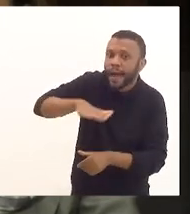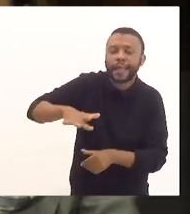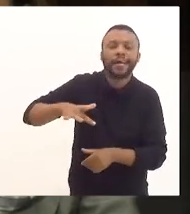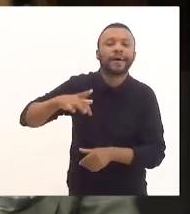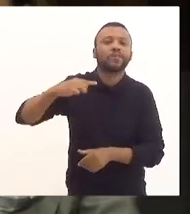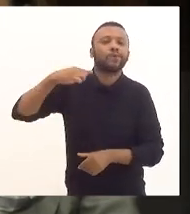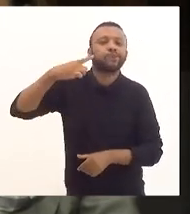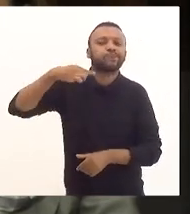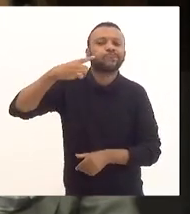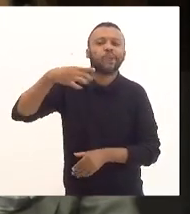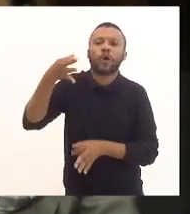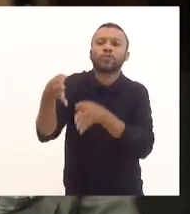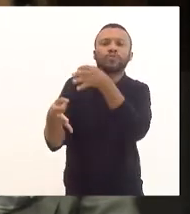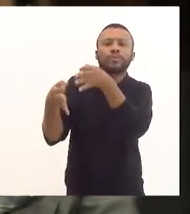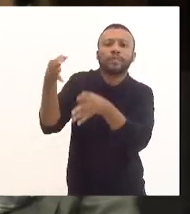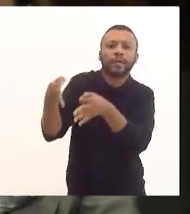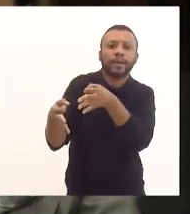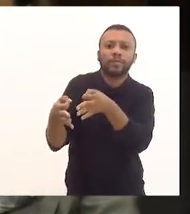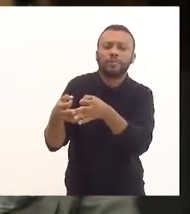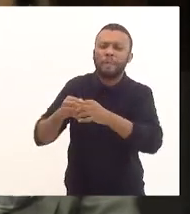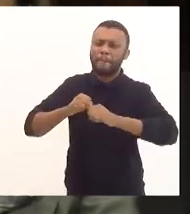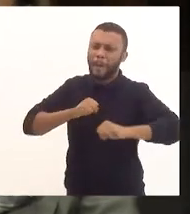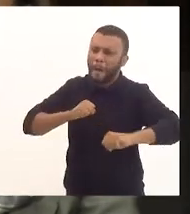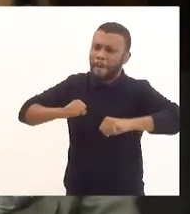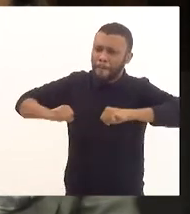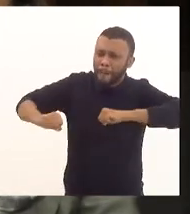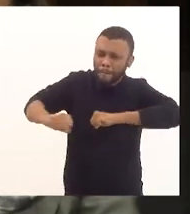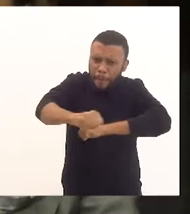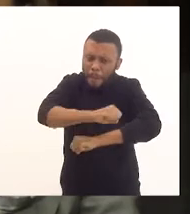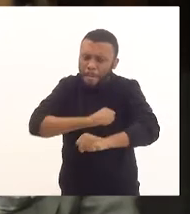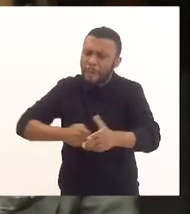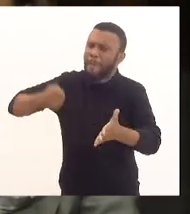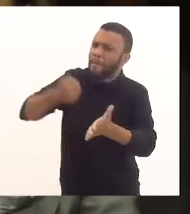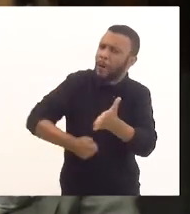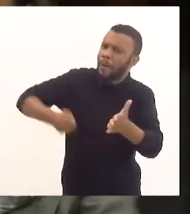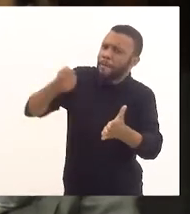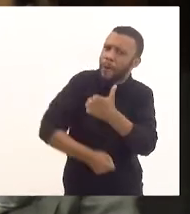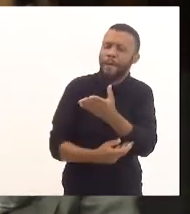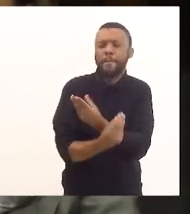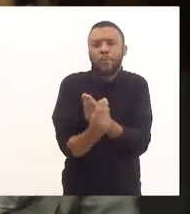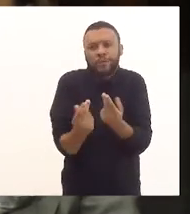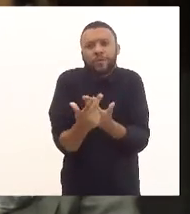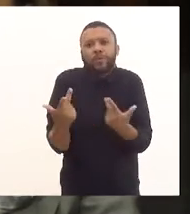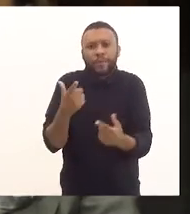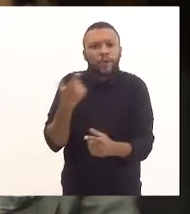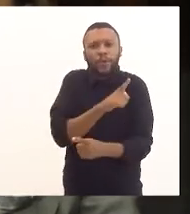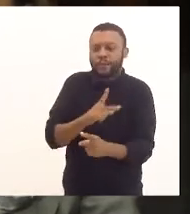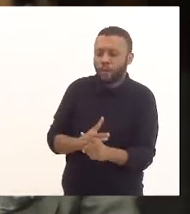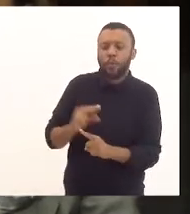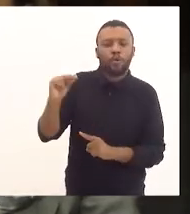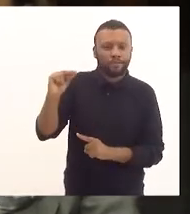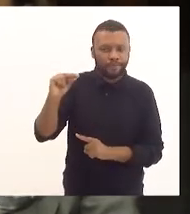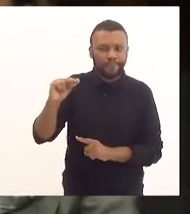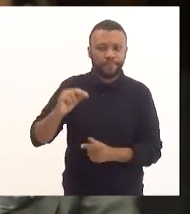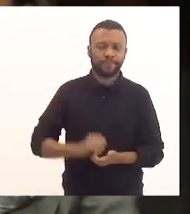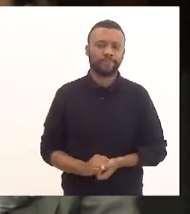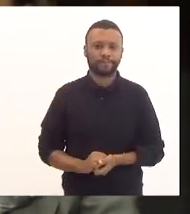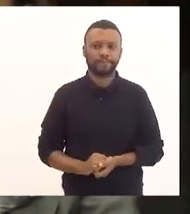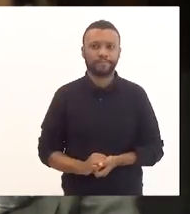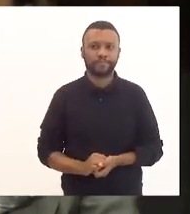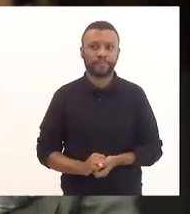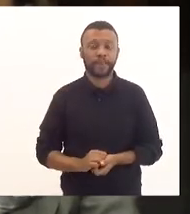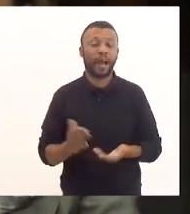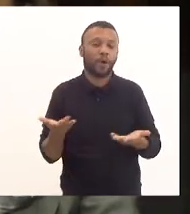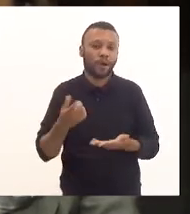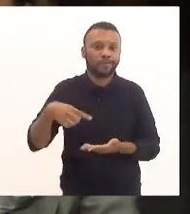não foram poucas as lutas ainda há muito muito a conquistar eu não vivo Amanda